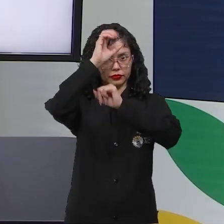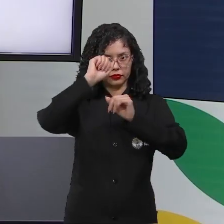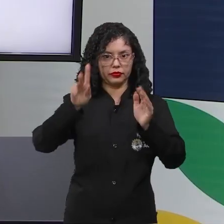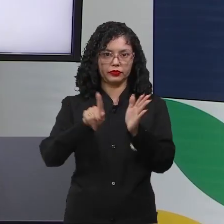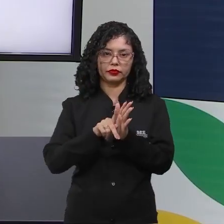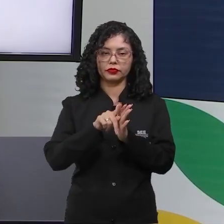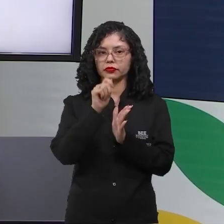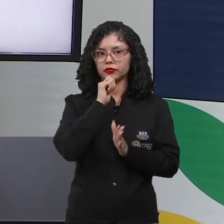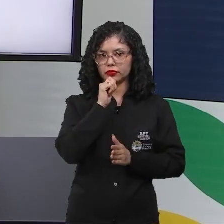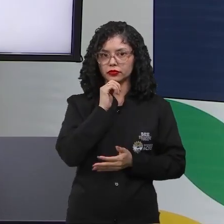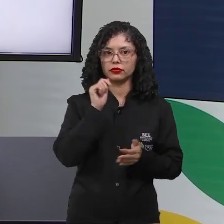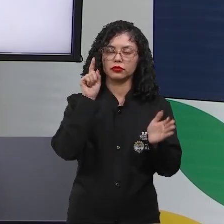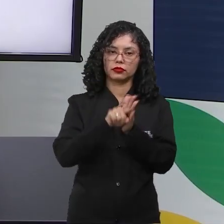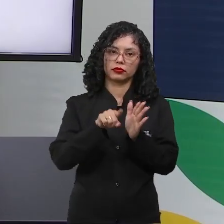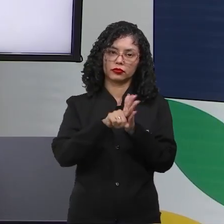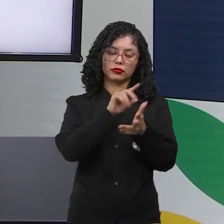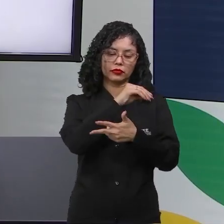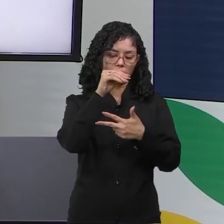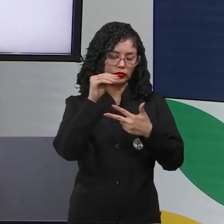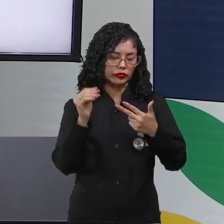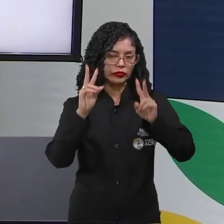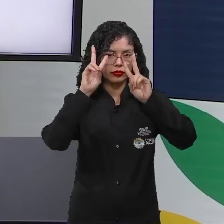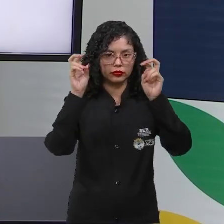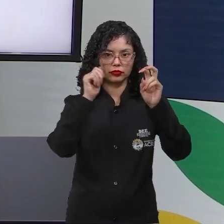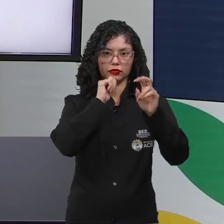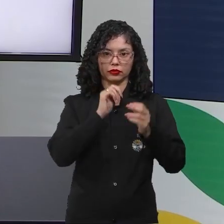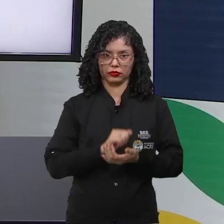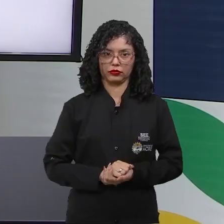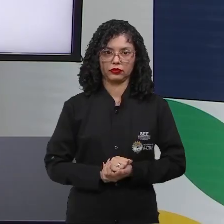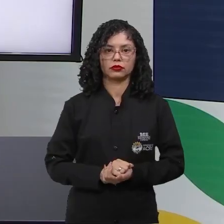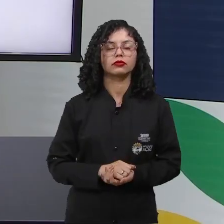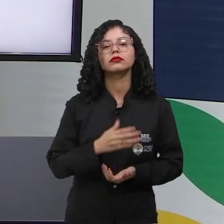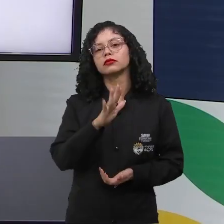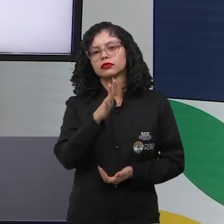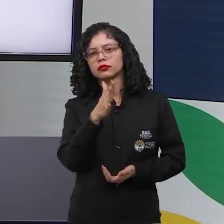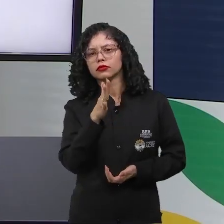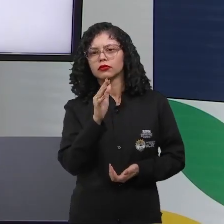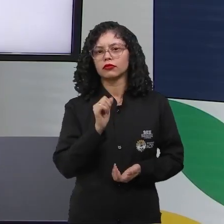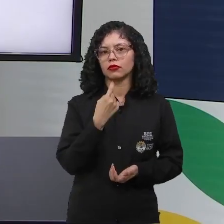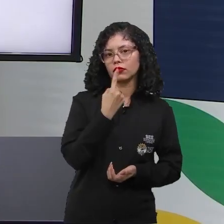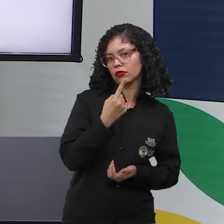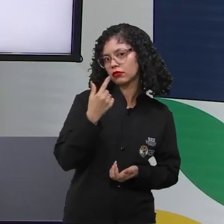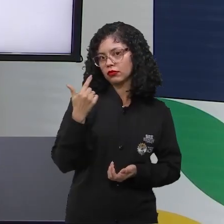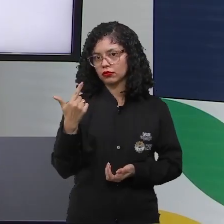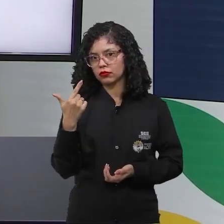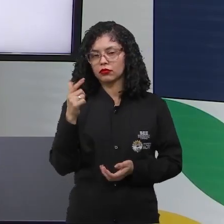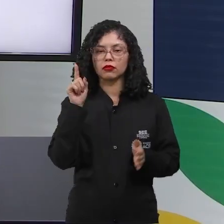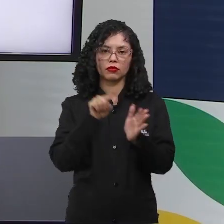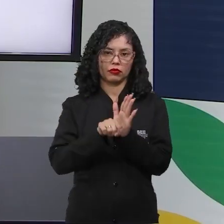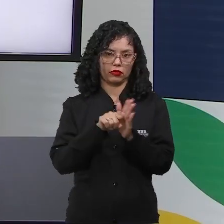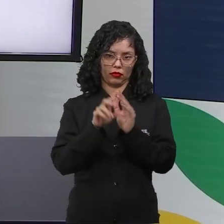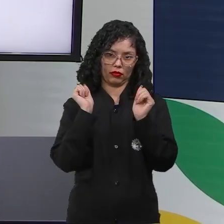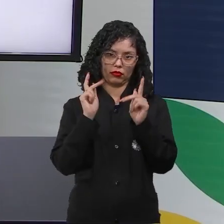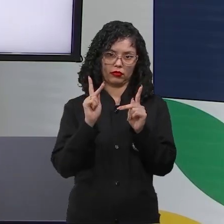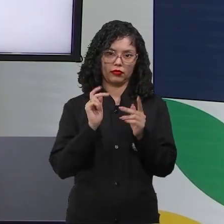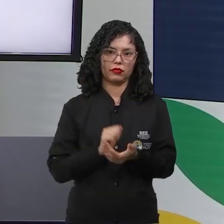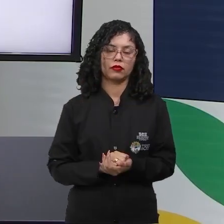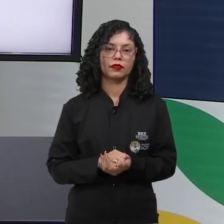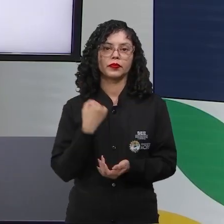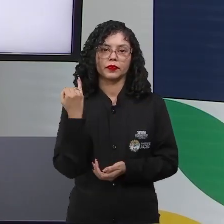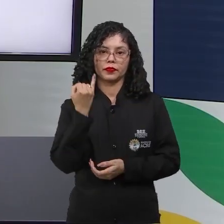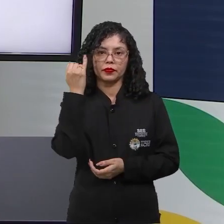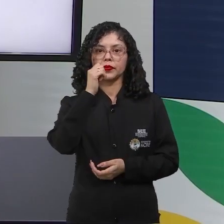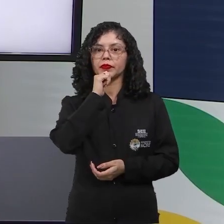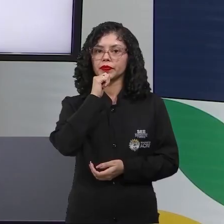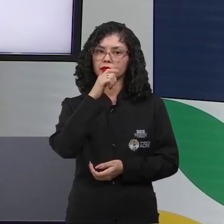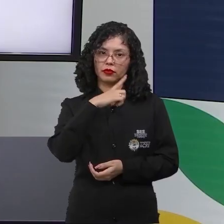porque tem questão no Enem sobre esse assunto. Cai pelo menos uma ou duas questões sobre esse assunto e é muito